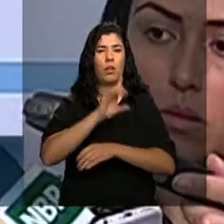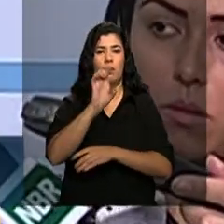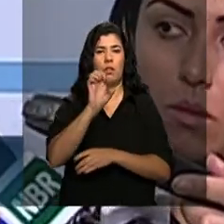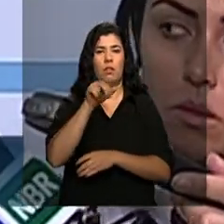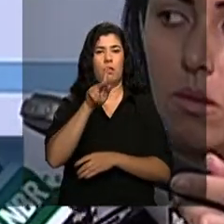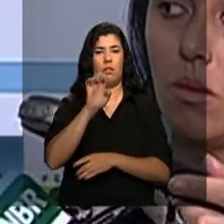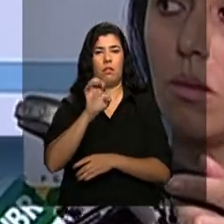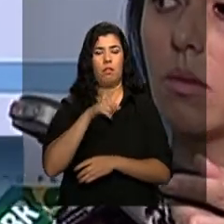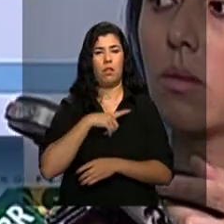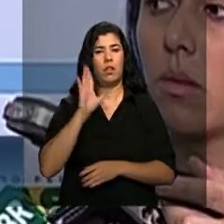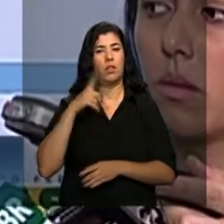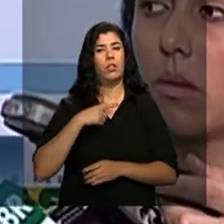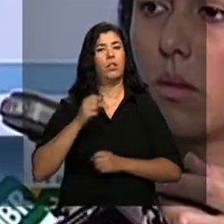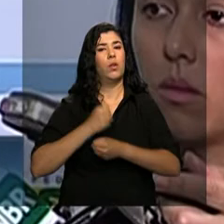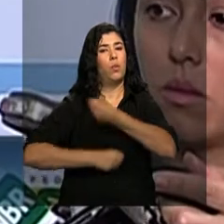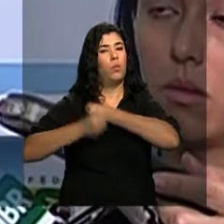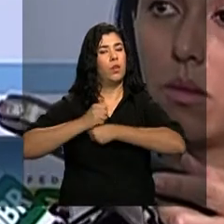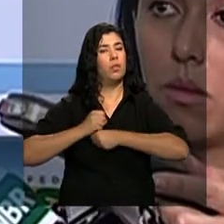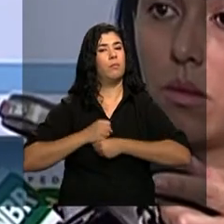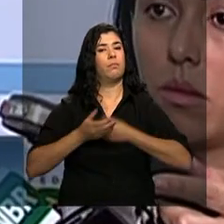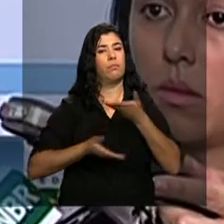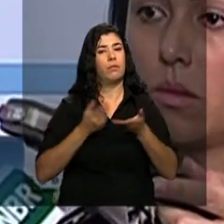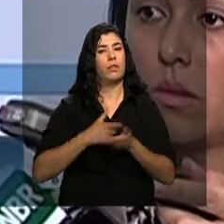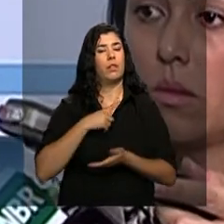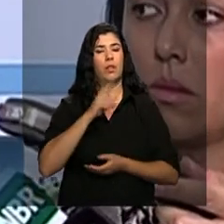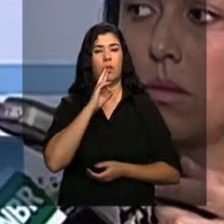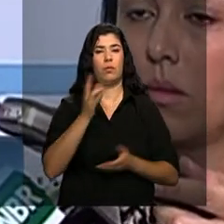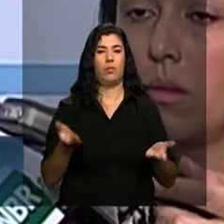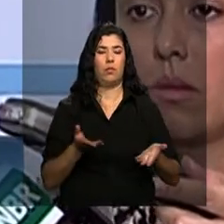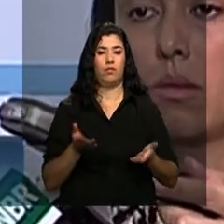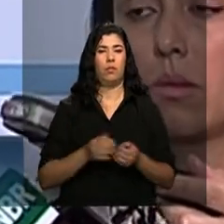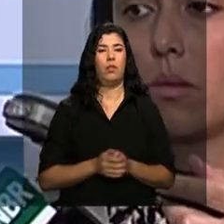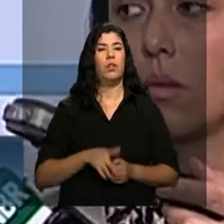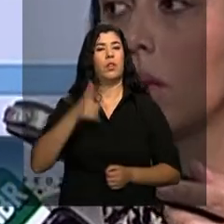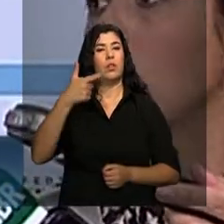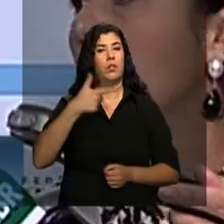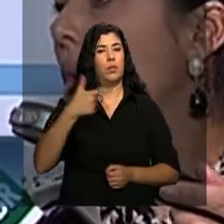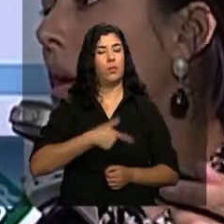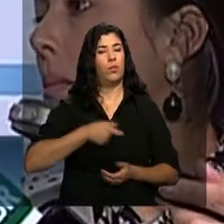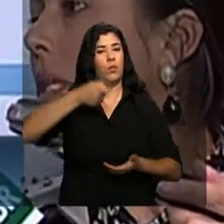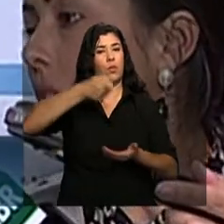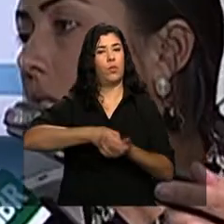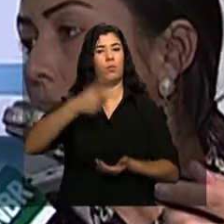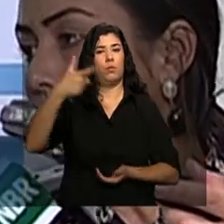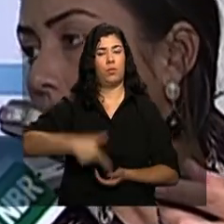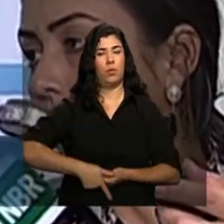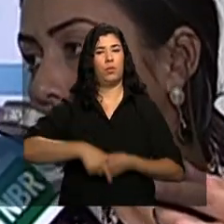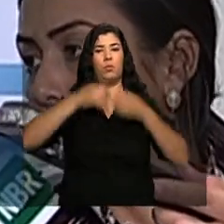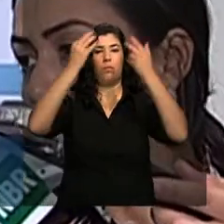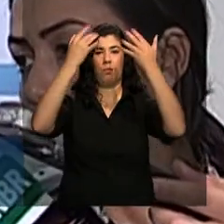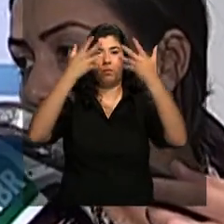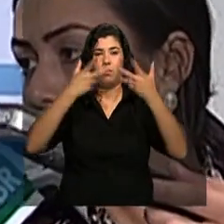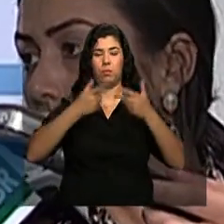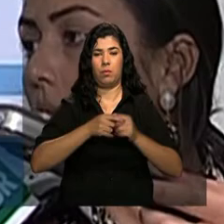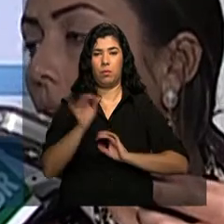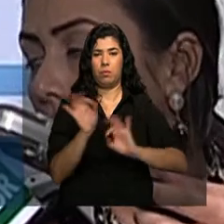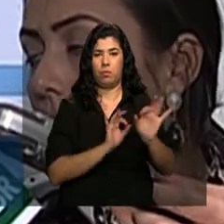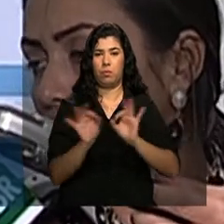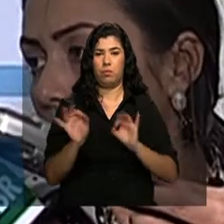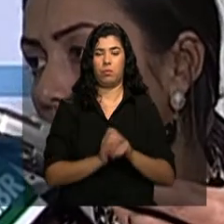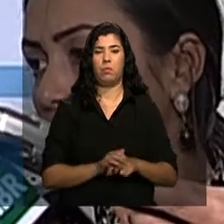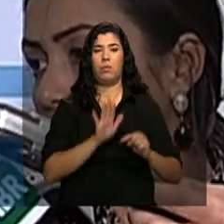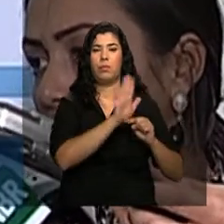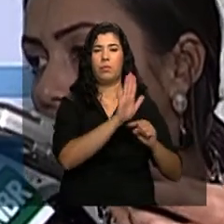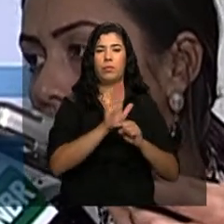que plantamos ao longo de todo o ano. E, em segundo lugar, reforçar, eu tenho sempre dito isso, reforçar a estrutura de assistência